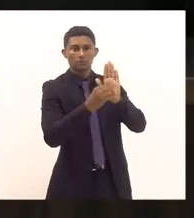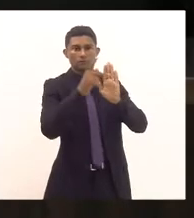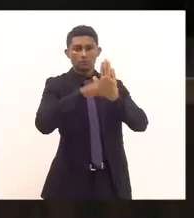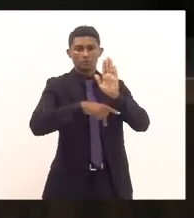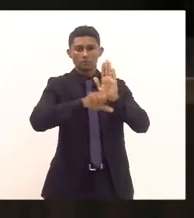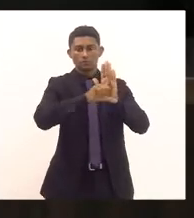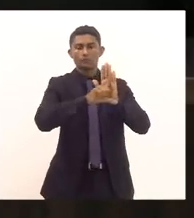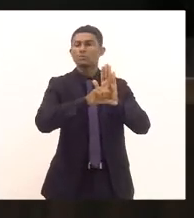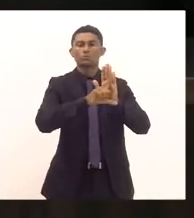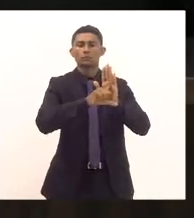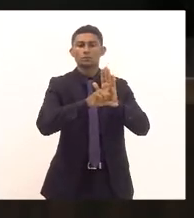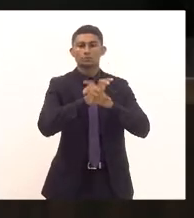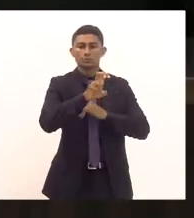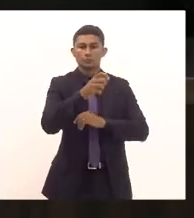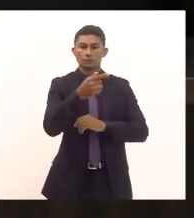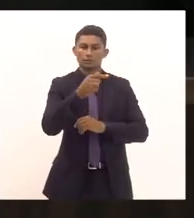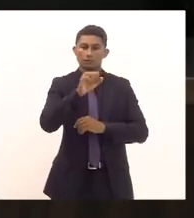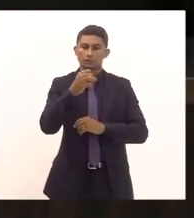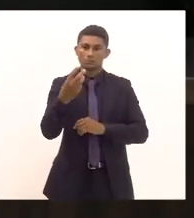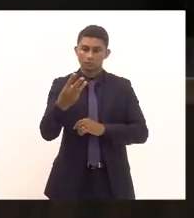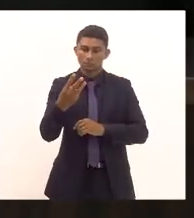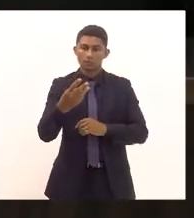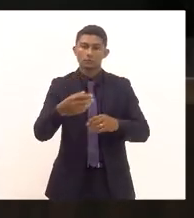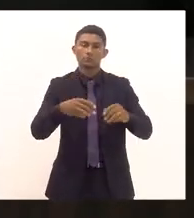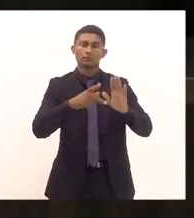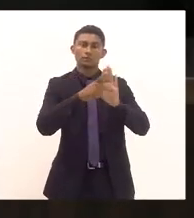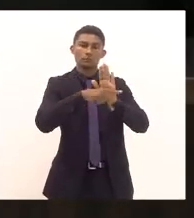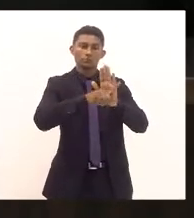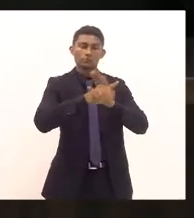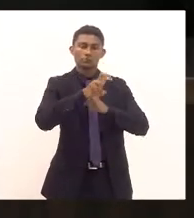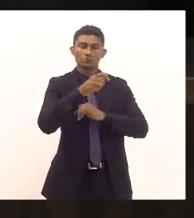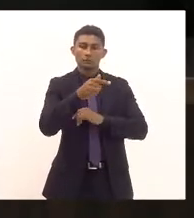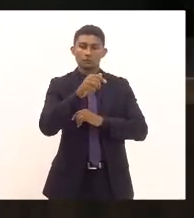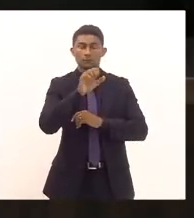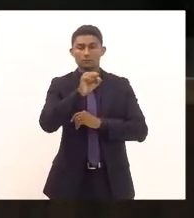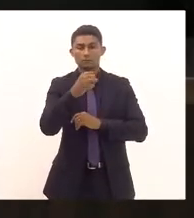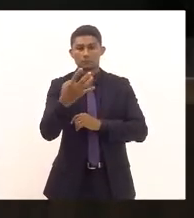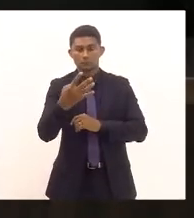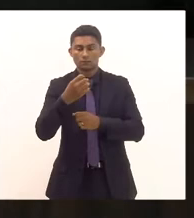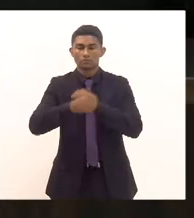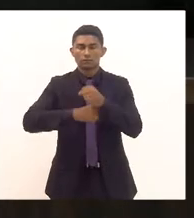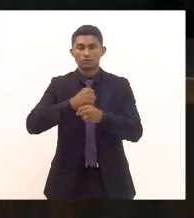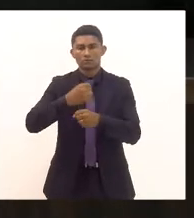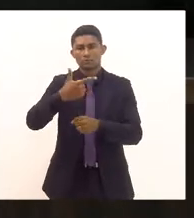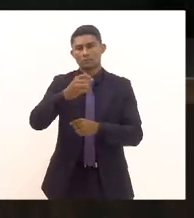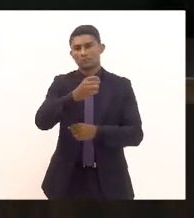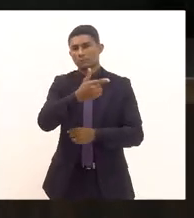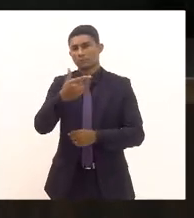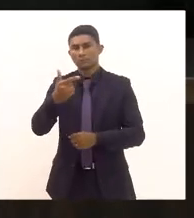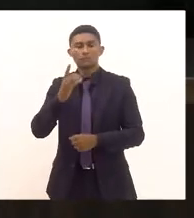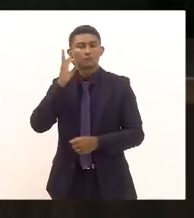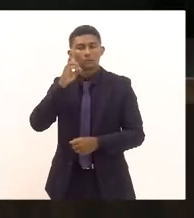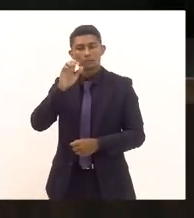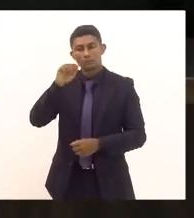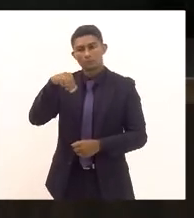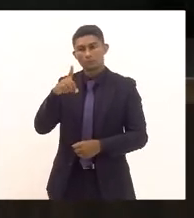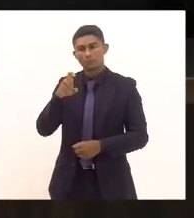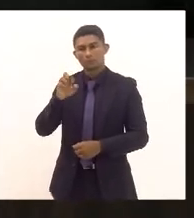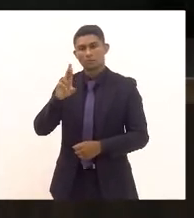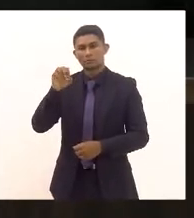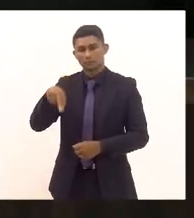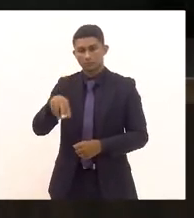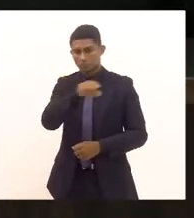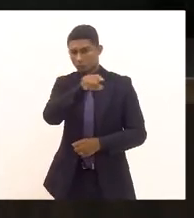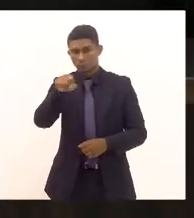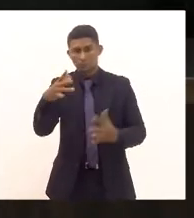lei 5783 2254 7322 Deputado Anderson Moraes seus que aprovam